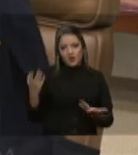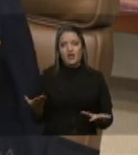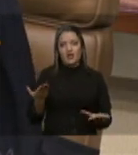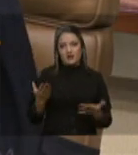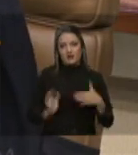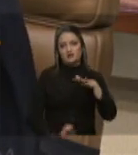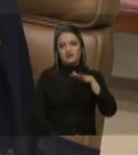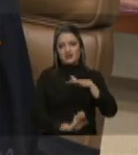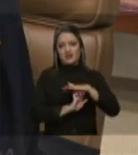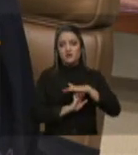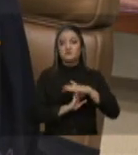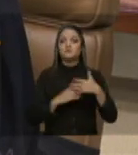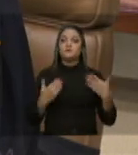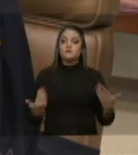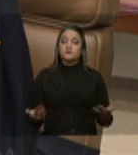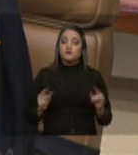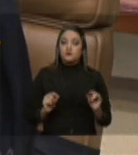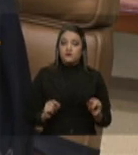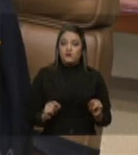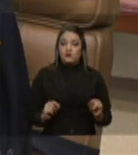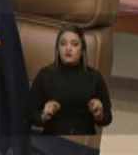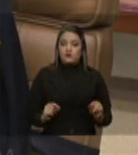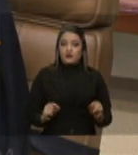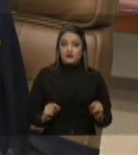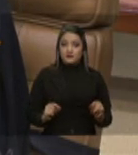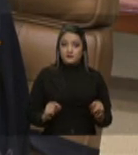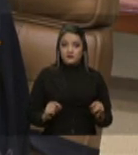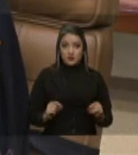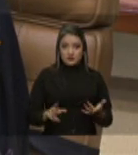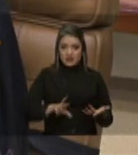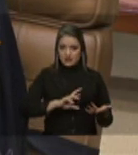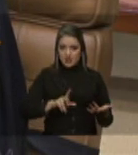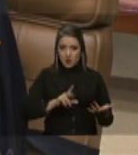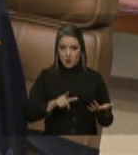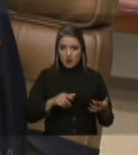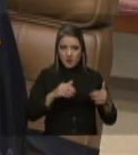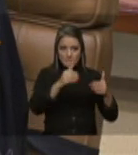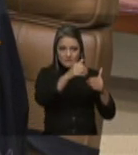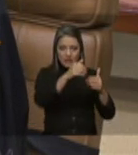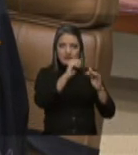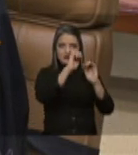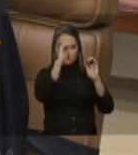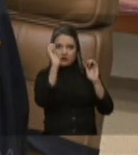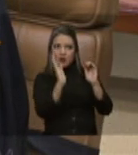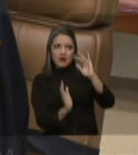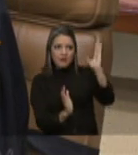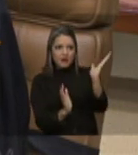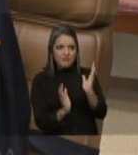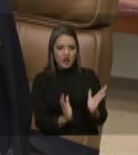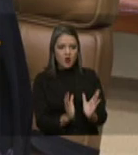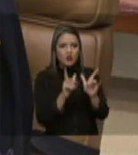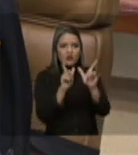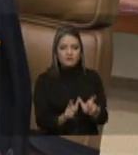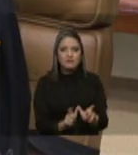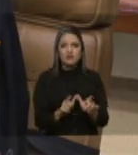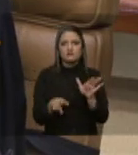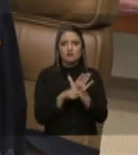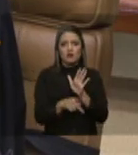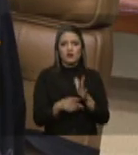você nem está afirmar esta ideia geográfica não é respeitada por serviços que são mundiais